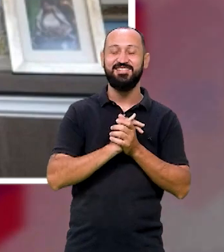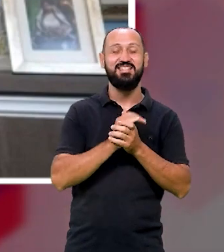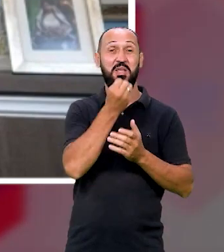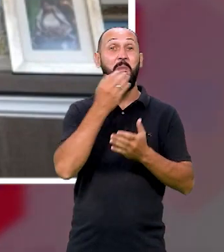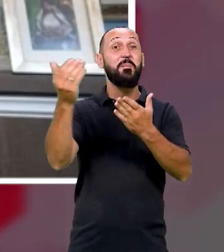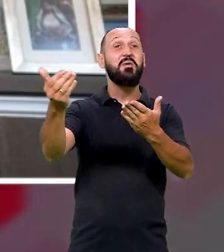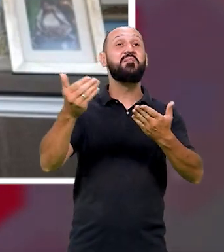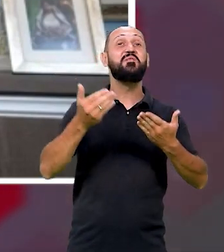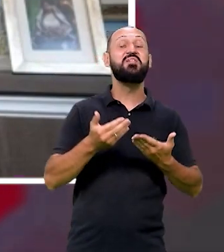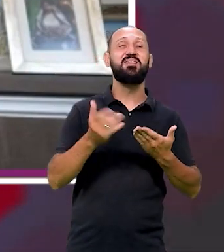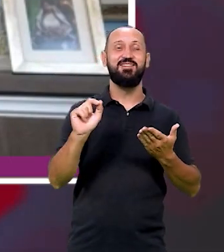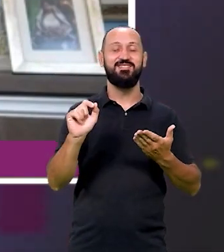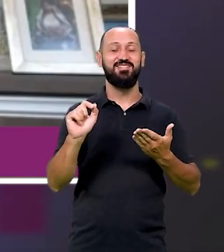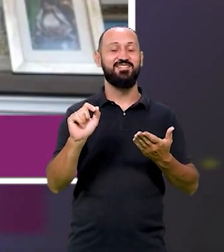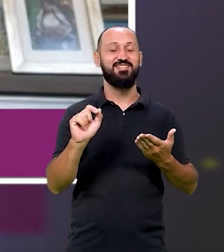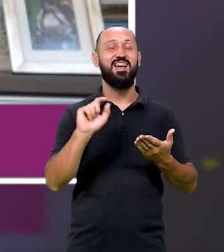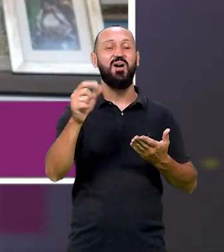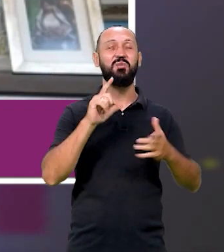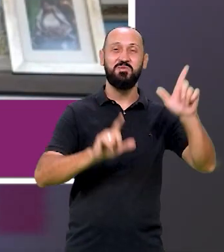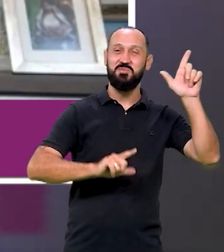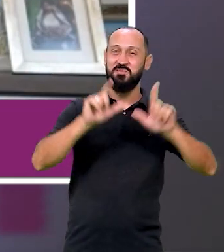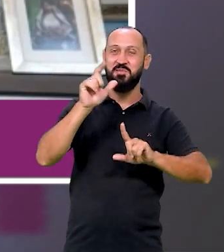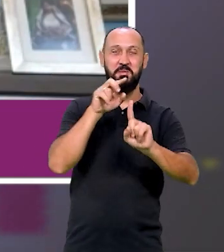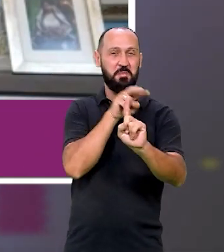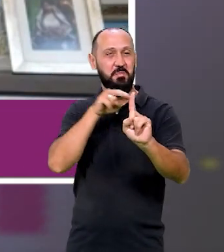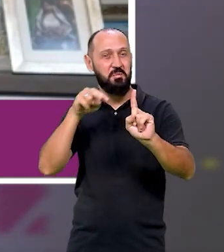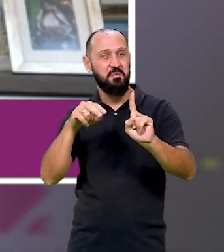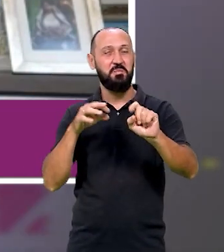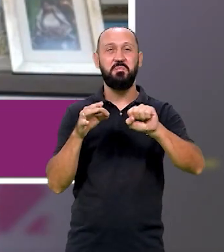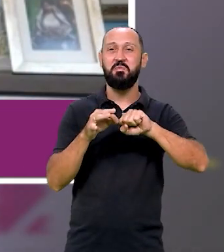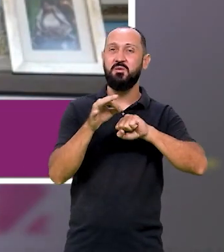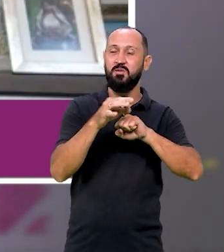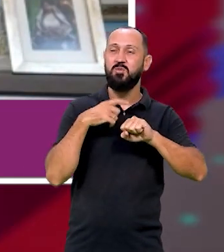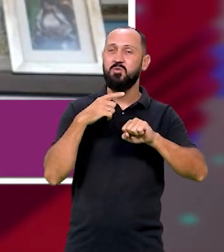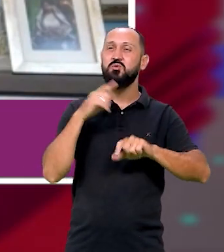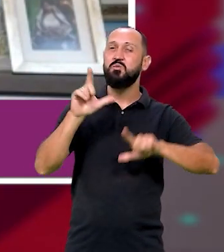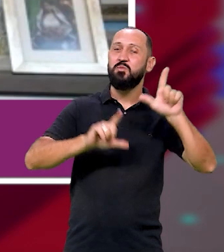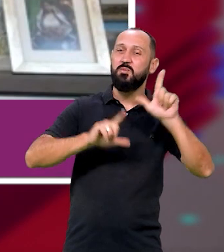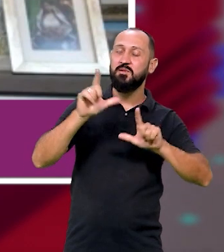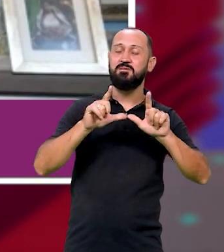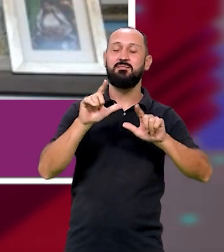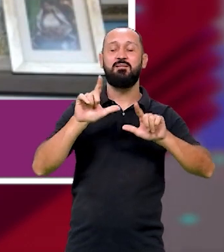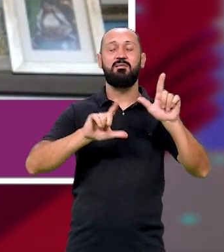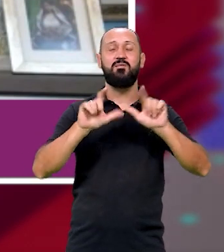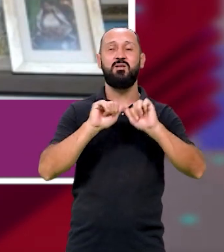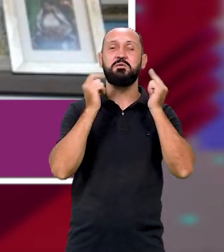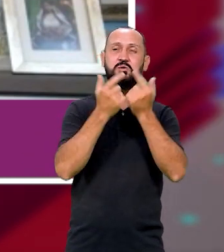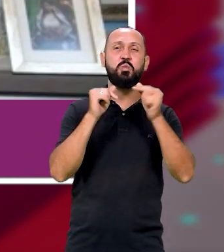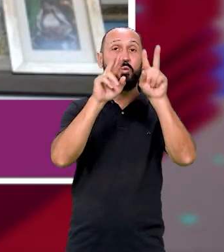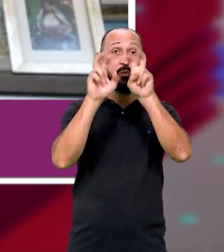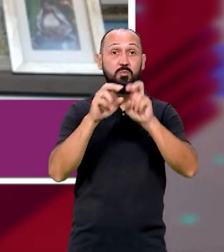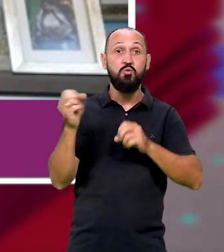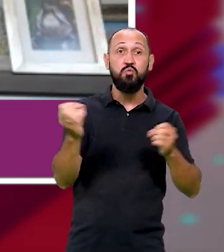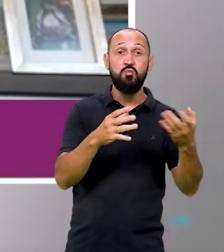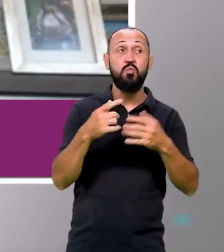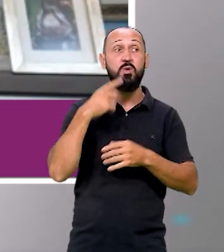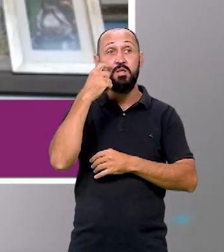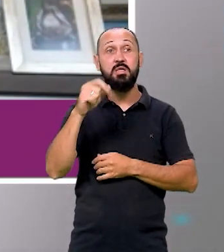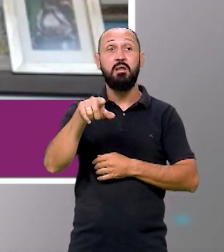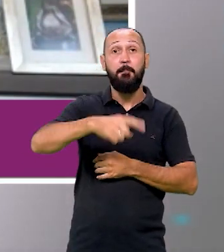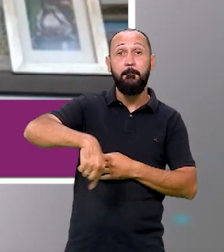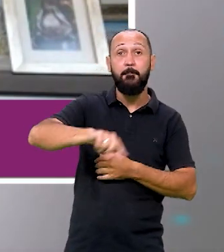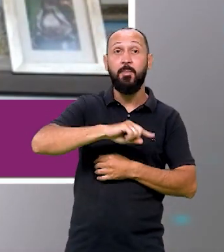Olá para todo mundo, seja muito bem-vindo à Perspectiva, programa da TV Assembleia, que trata sempre de temas atuais